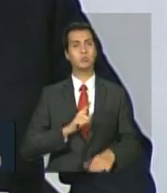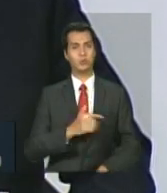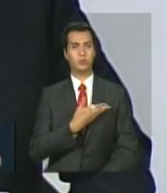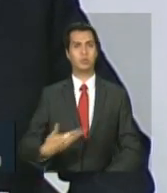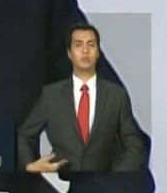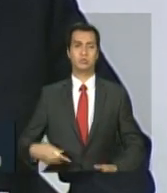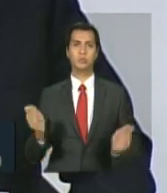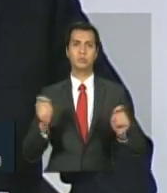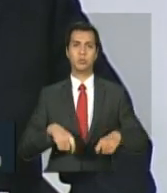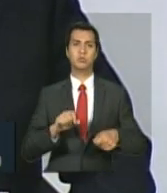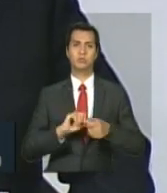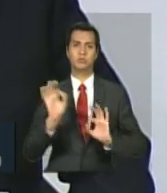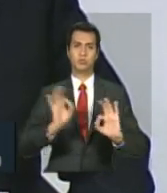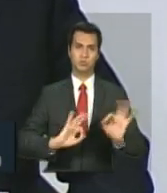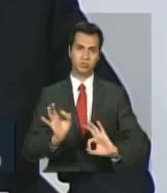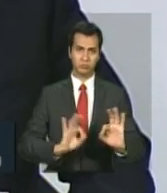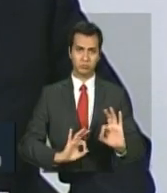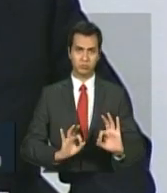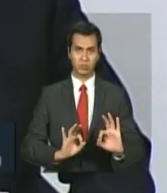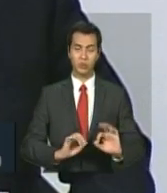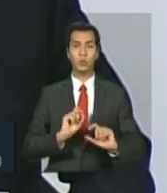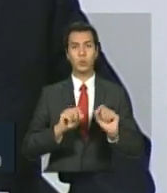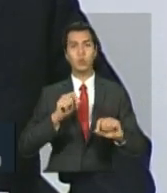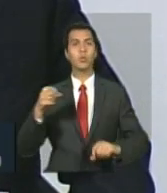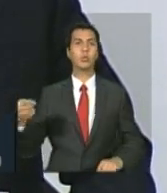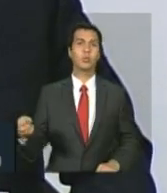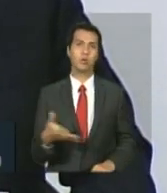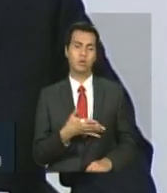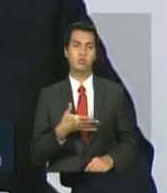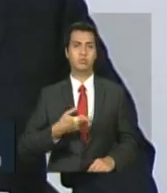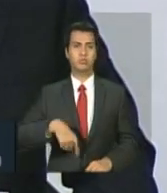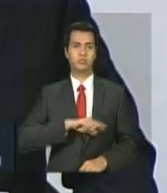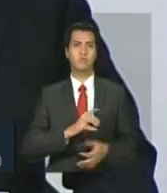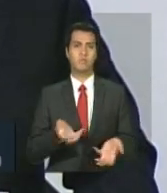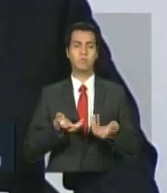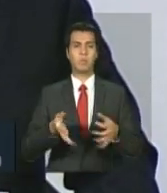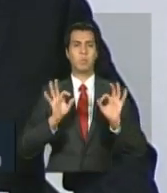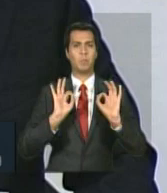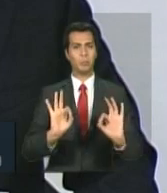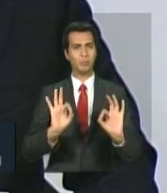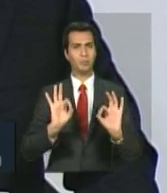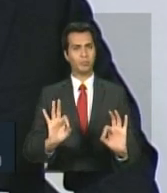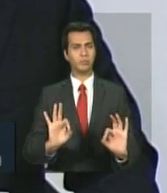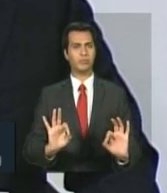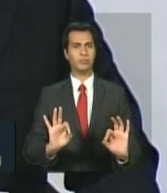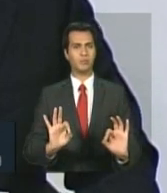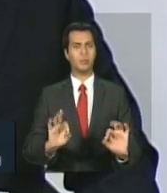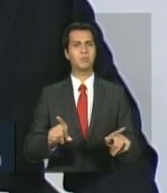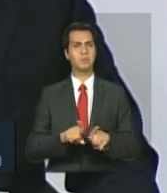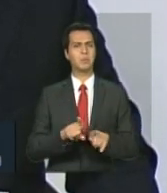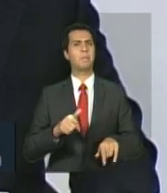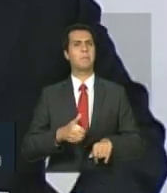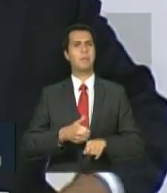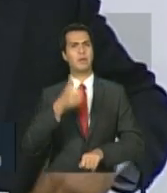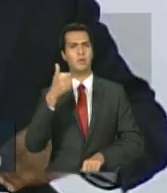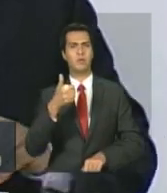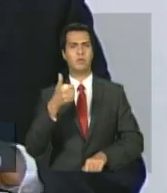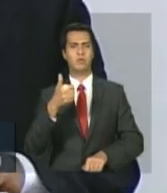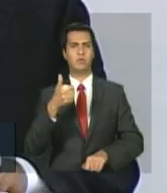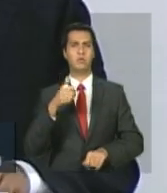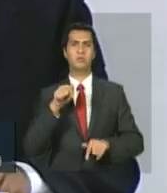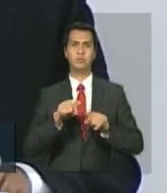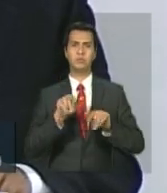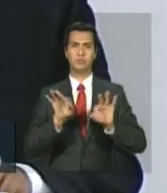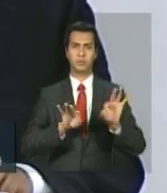programa. É mais uma inovação no esforço de qualificar, de aumentar a eficiência, aumentar a eficácia